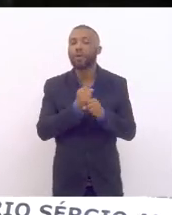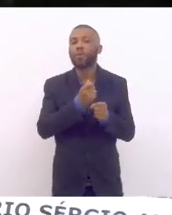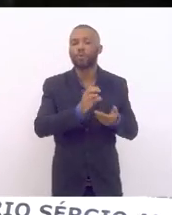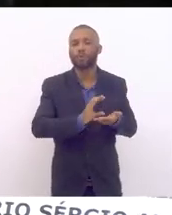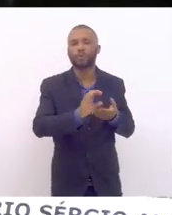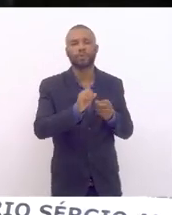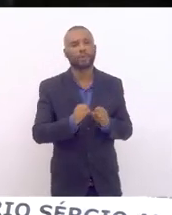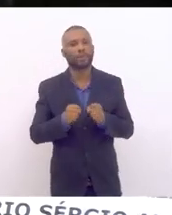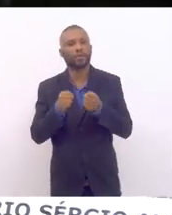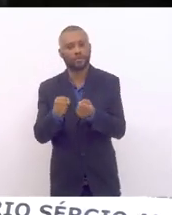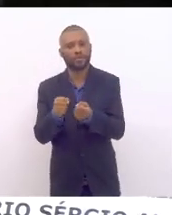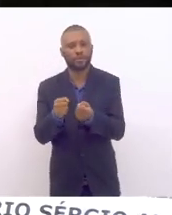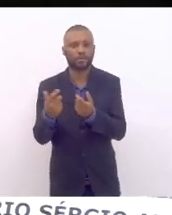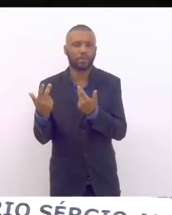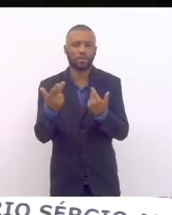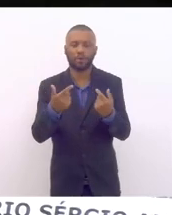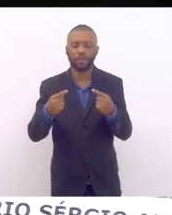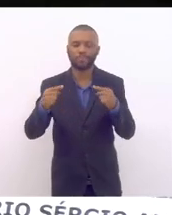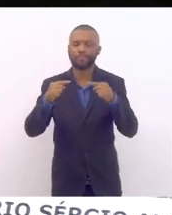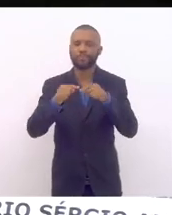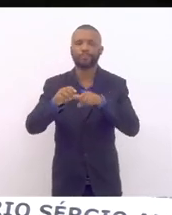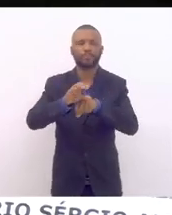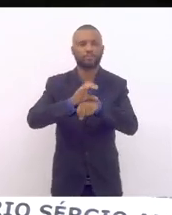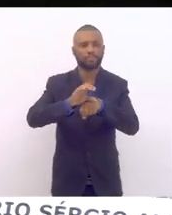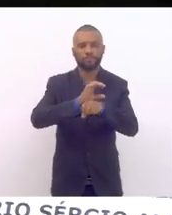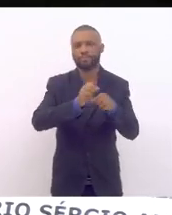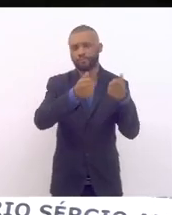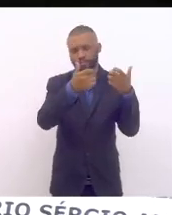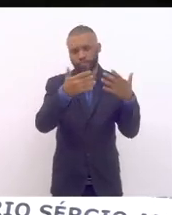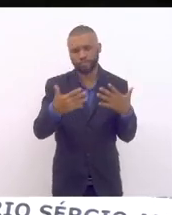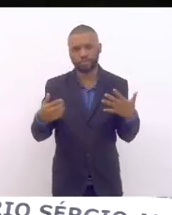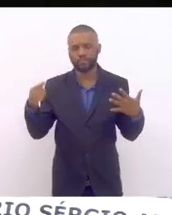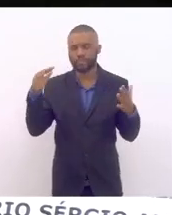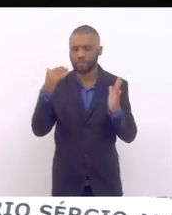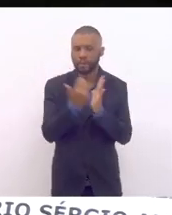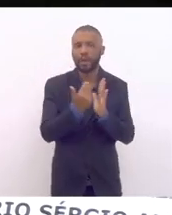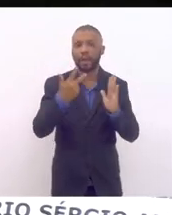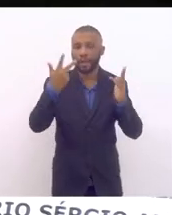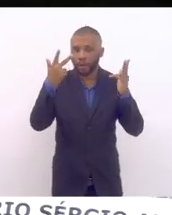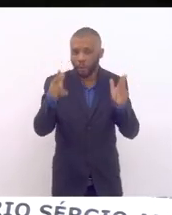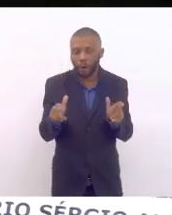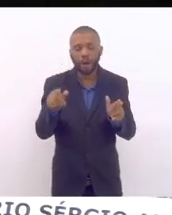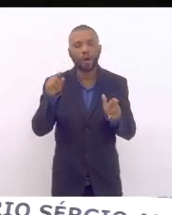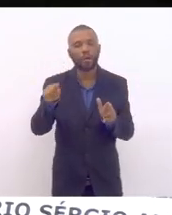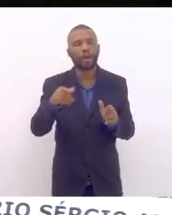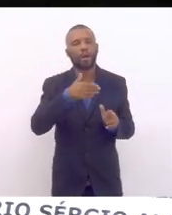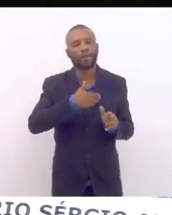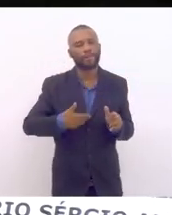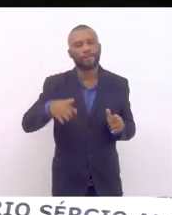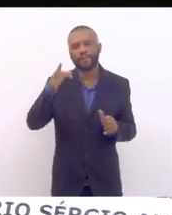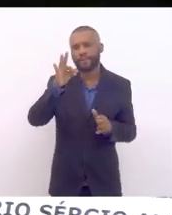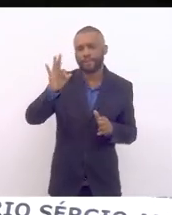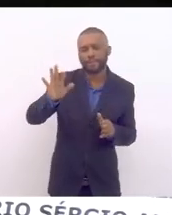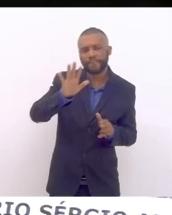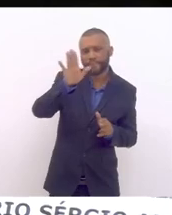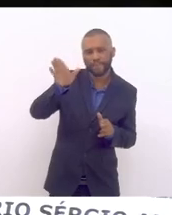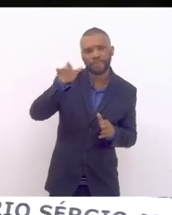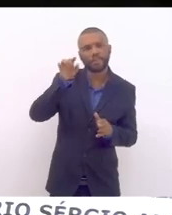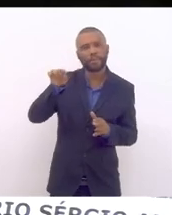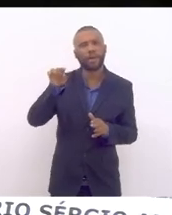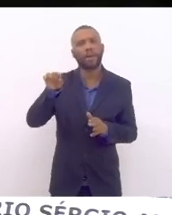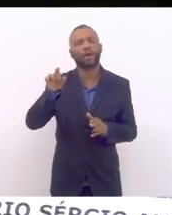o orçamento garantido Como a Constituição assim coloca é o orçamento Federal é o orçamento é